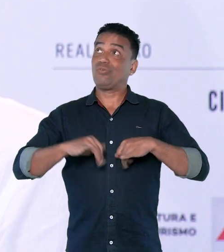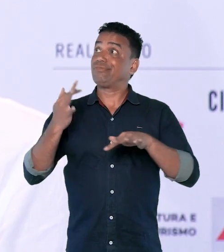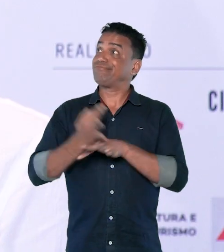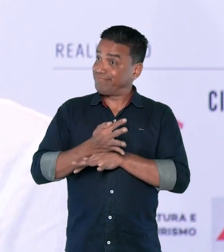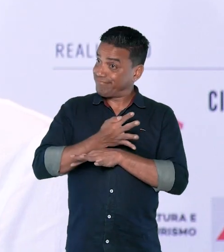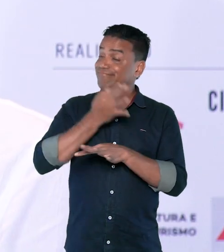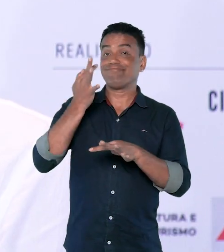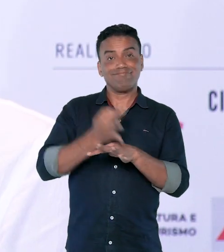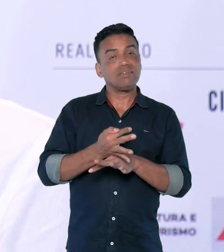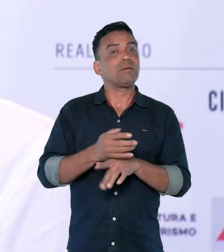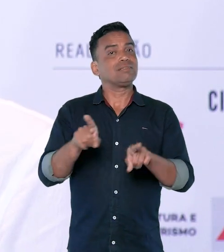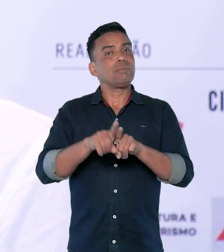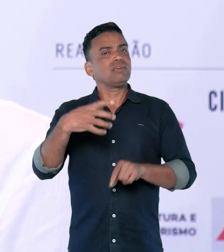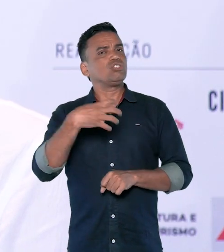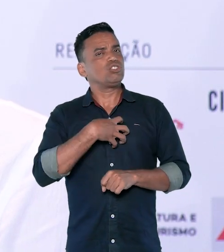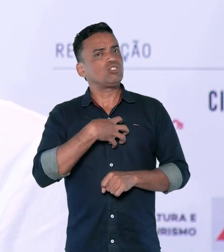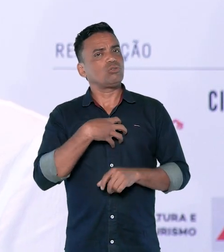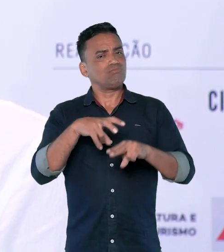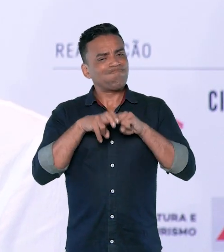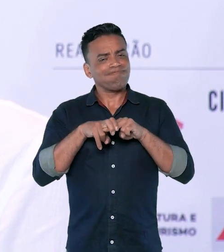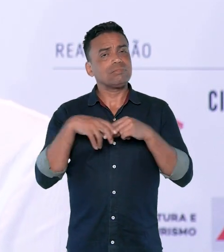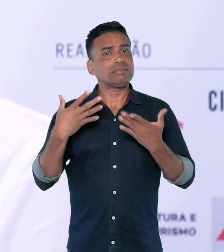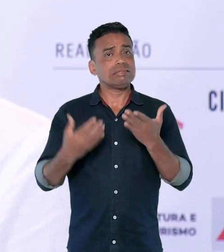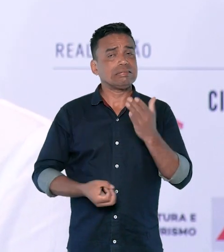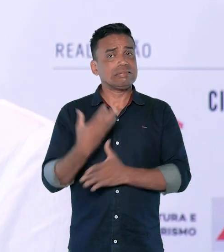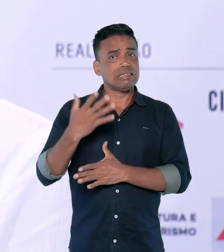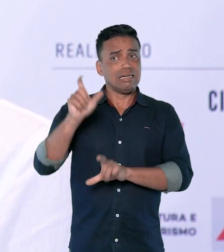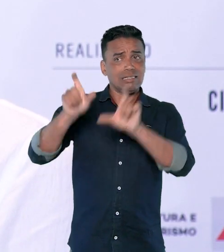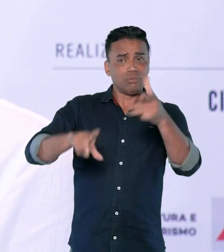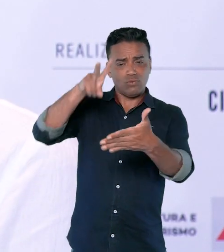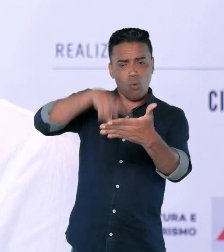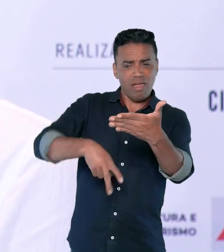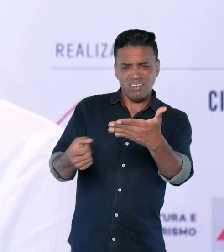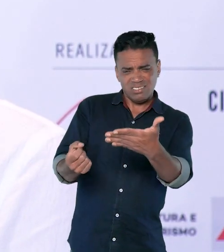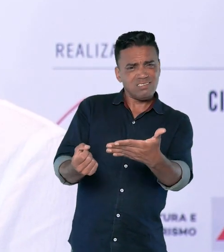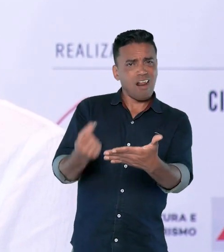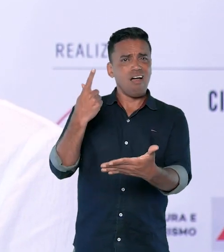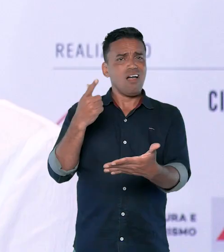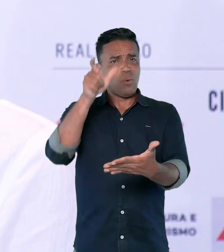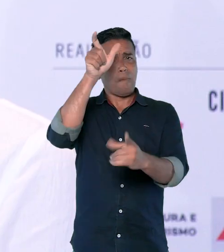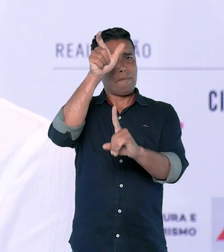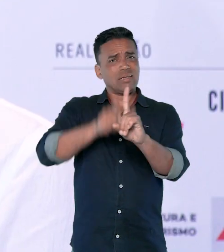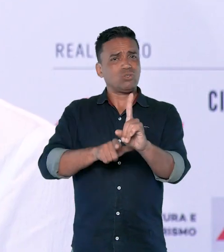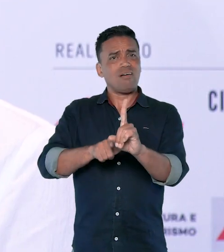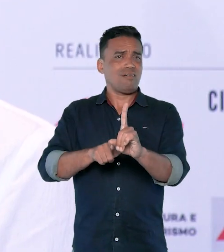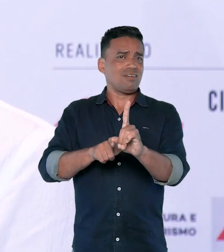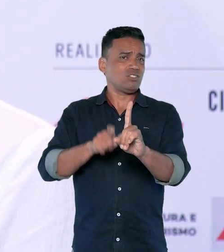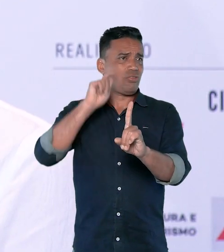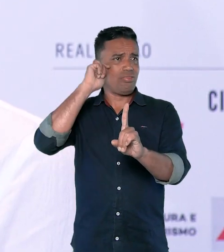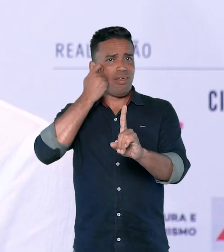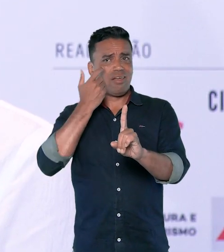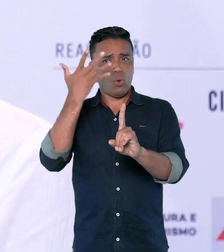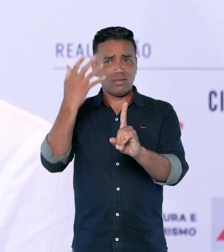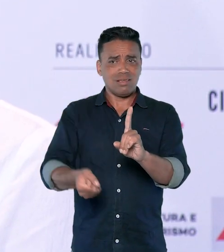Mas é uma forma também de causar esse estranhamento, né, nesse tipo de figura que